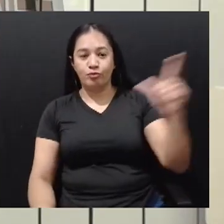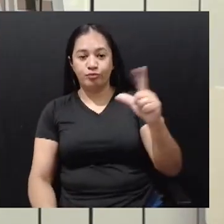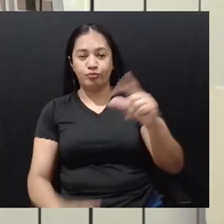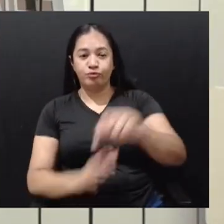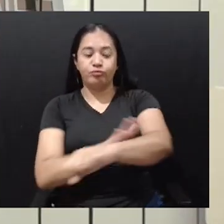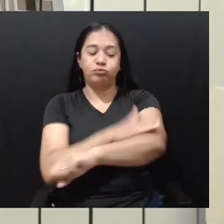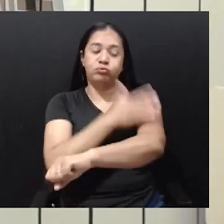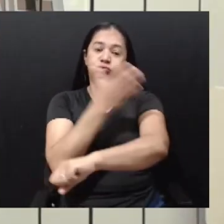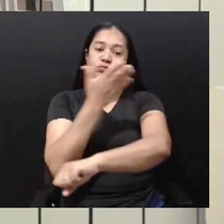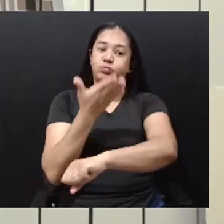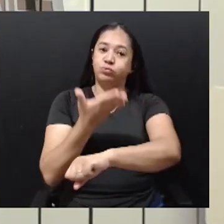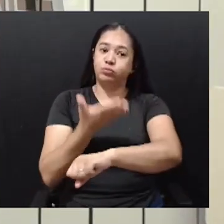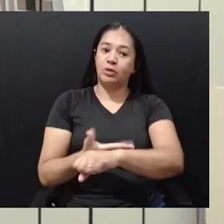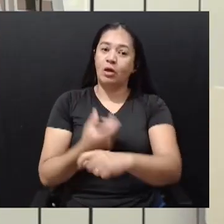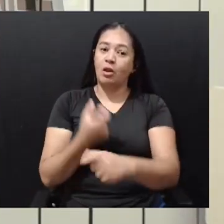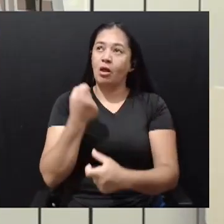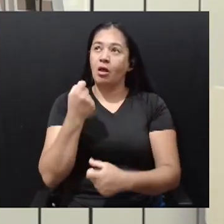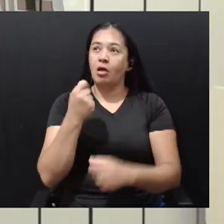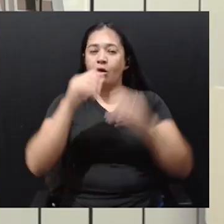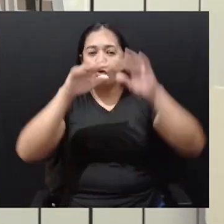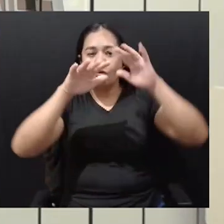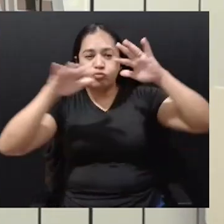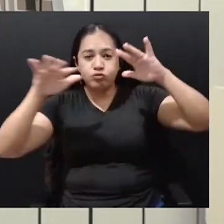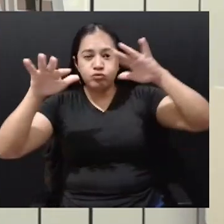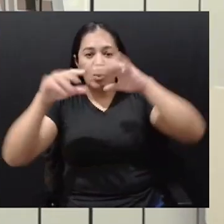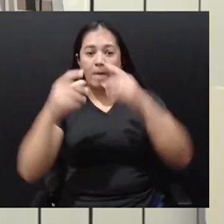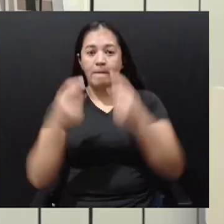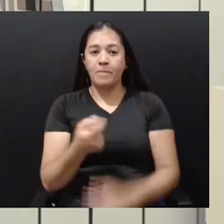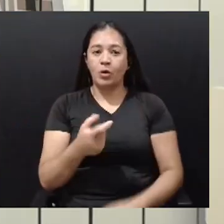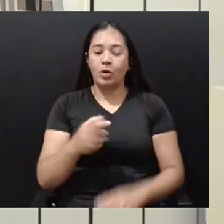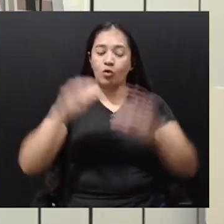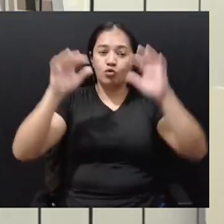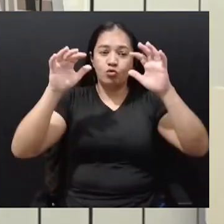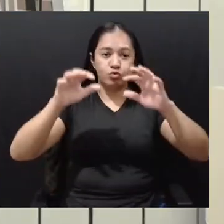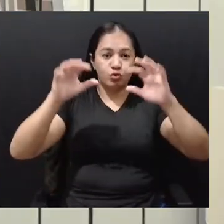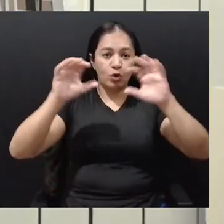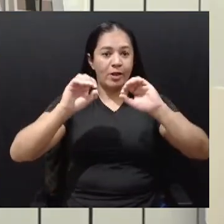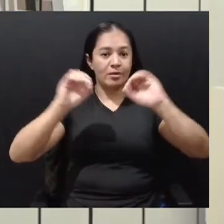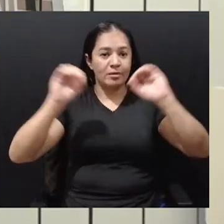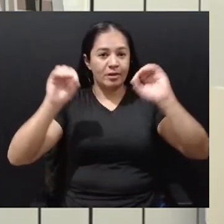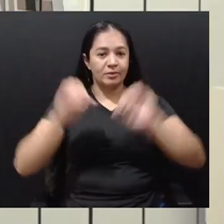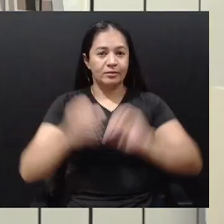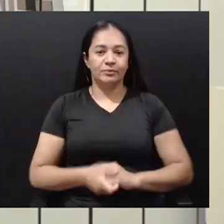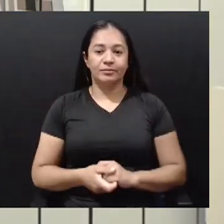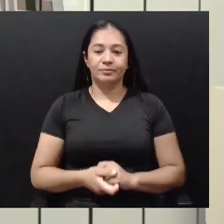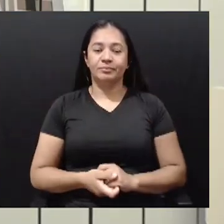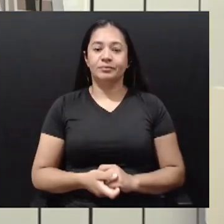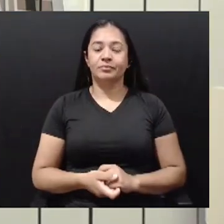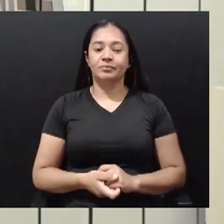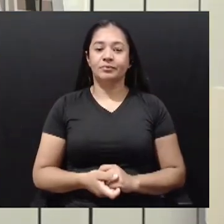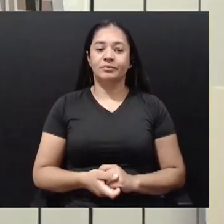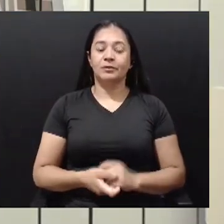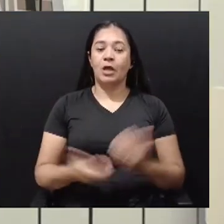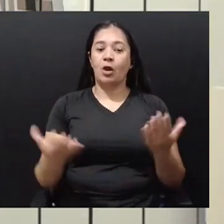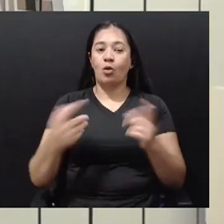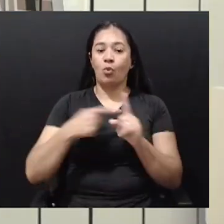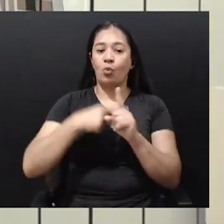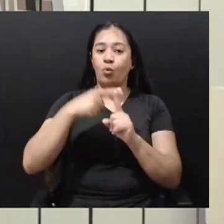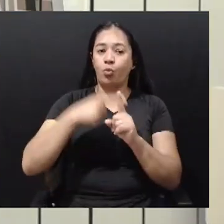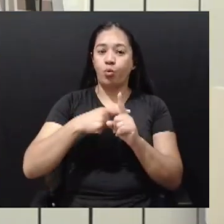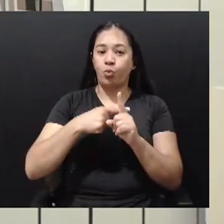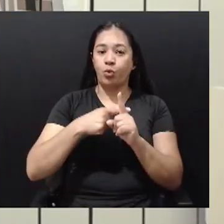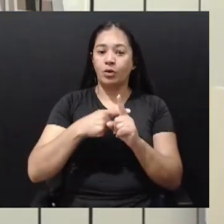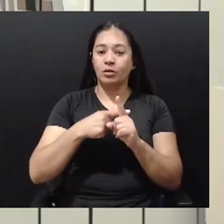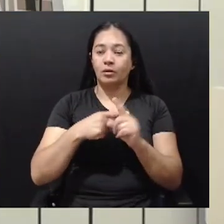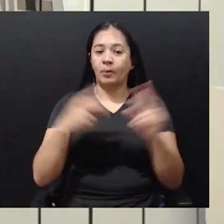pouca nebulosidade e não tem chuva prevista para esta quinta-feira. Sobre as temperaturas, como os ventos